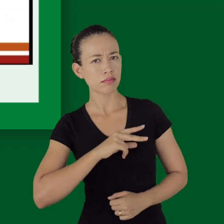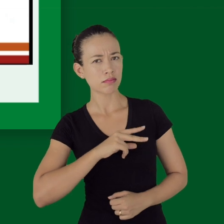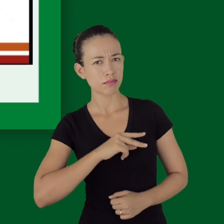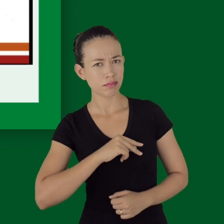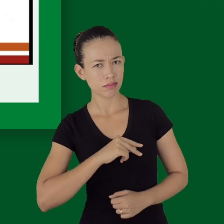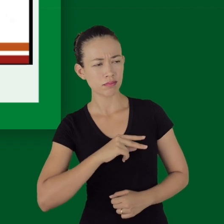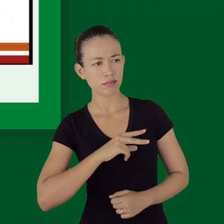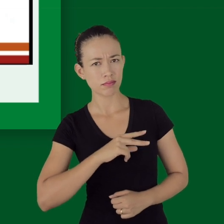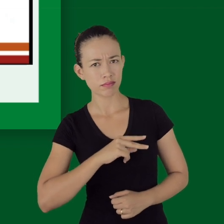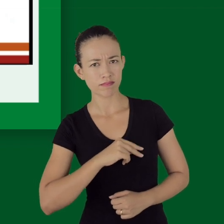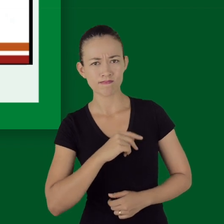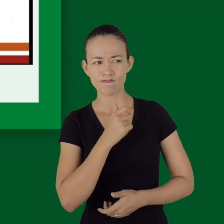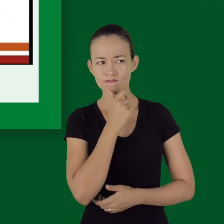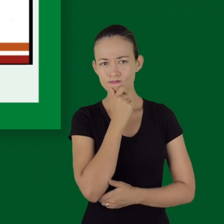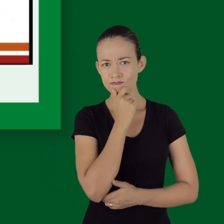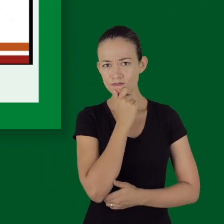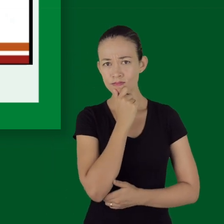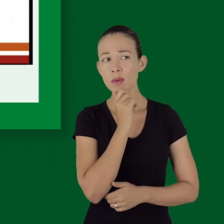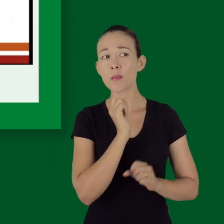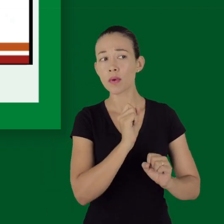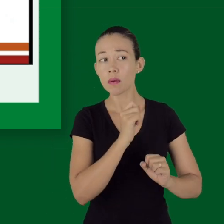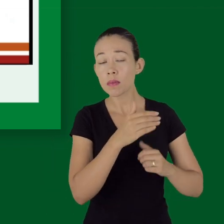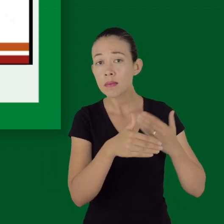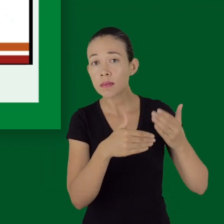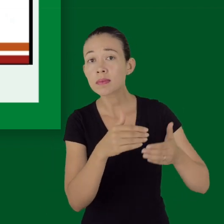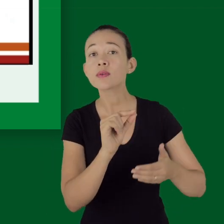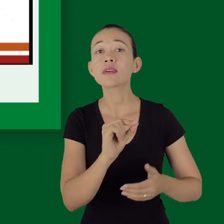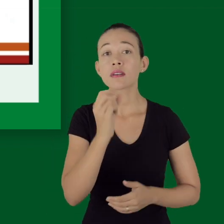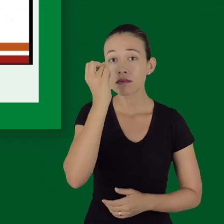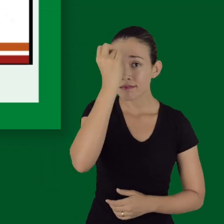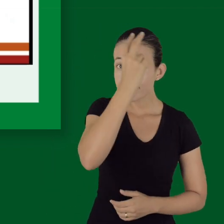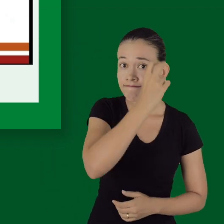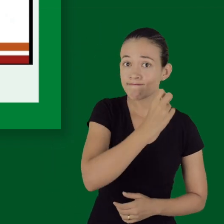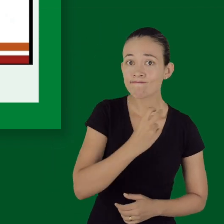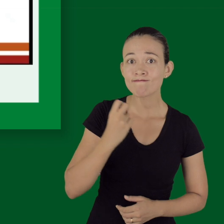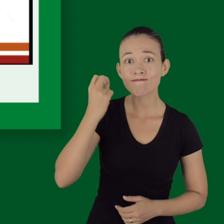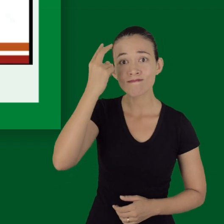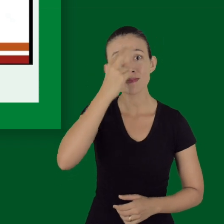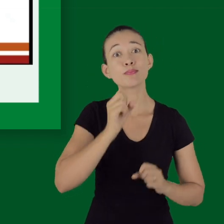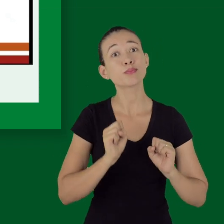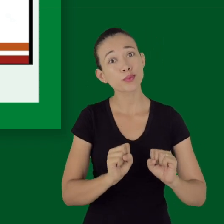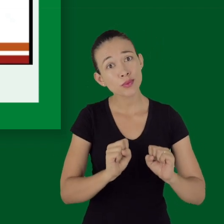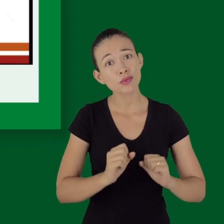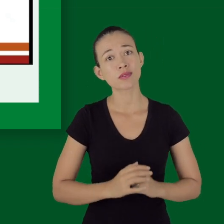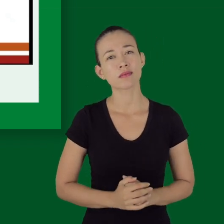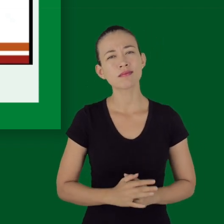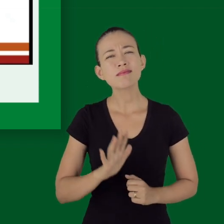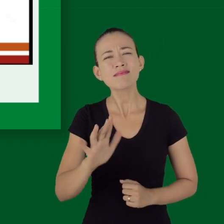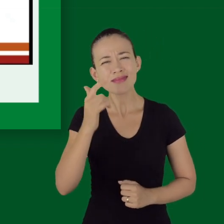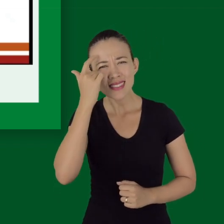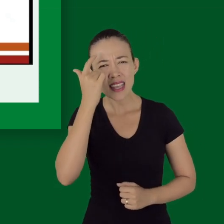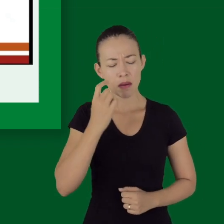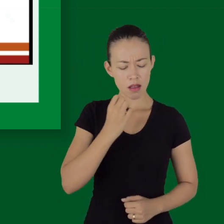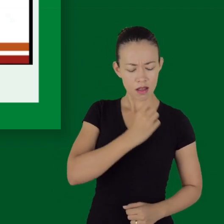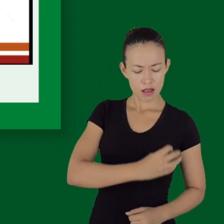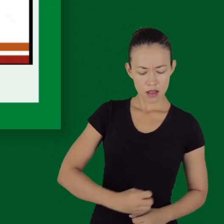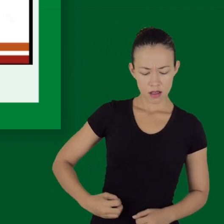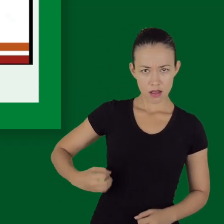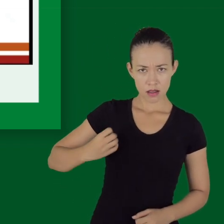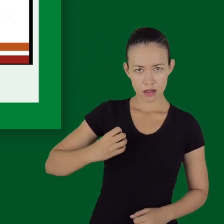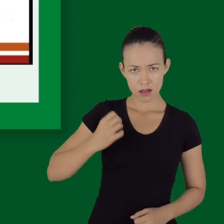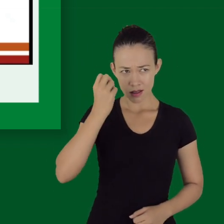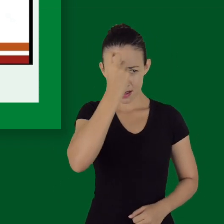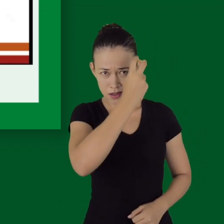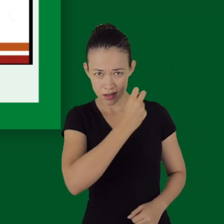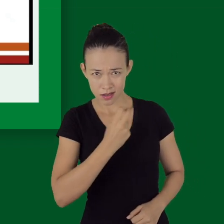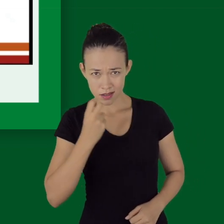frequência cardíaca EPA. Ele pode estar evoluindo com choque neurogênico. E o manejo do choque neurogênico é diferente do manejo do